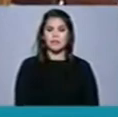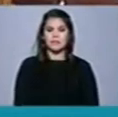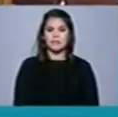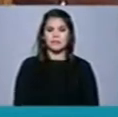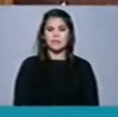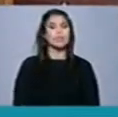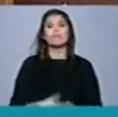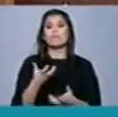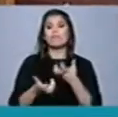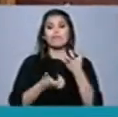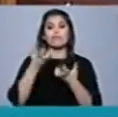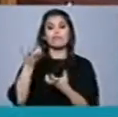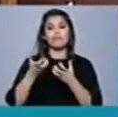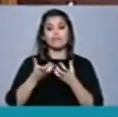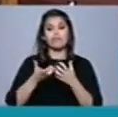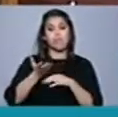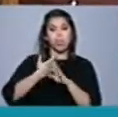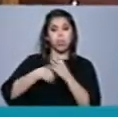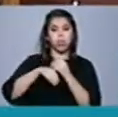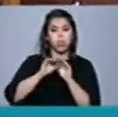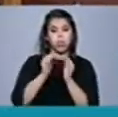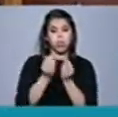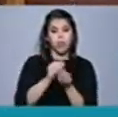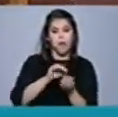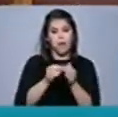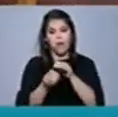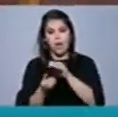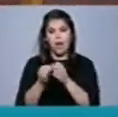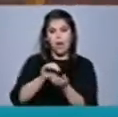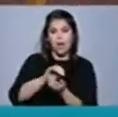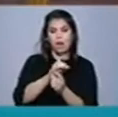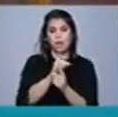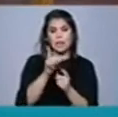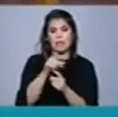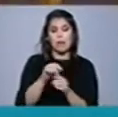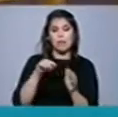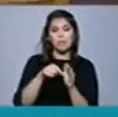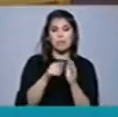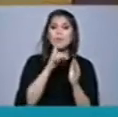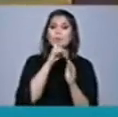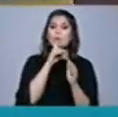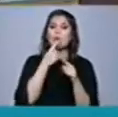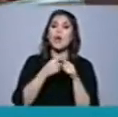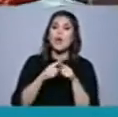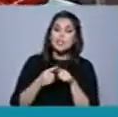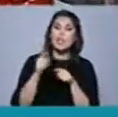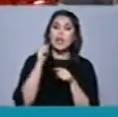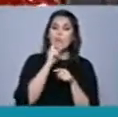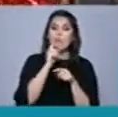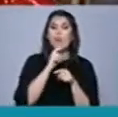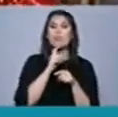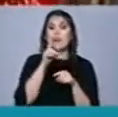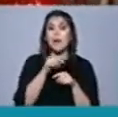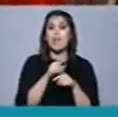sempre fritando de todos os lados, picando com a ajuda da tal da agulha. Pode ser um palito